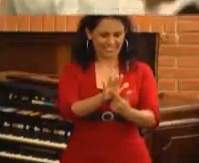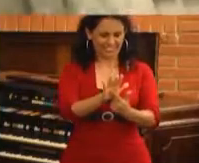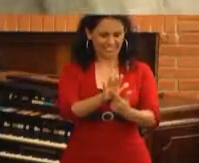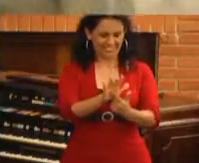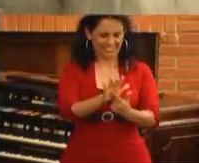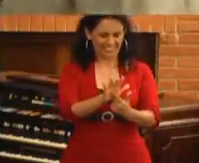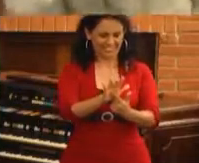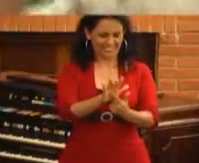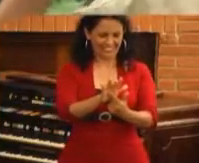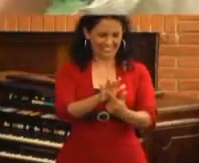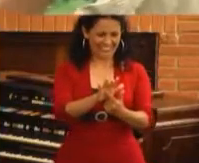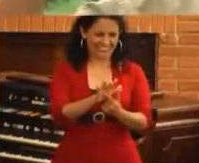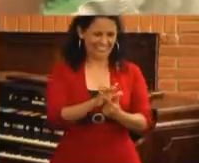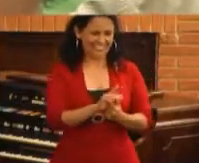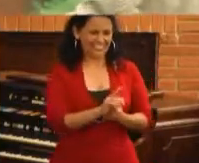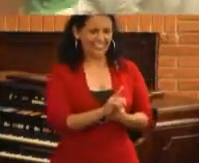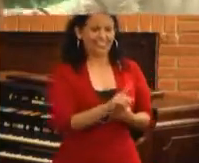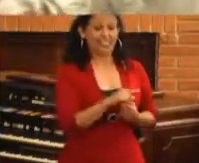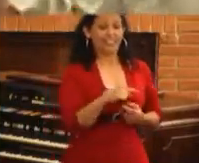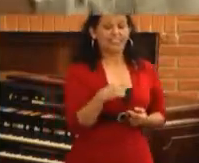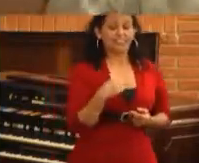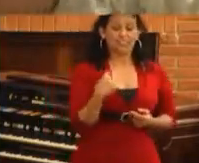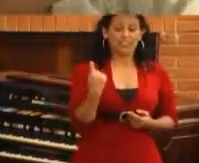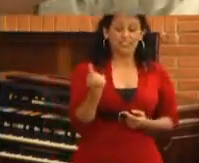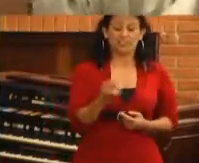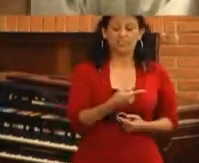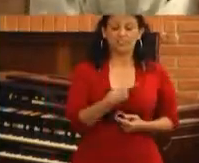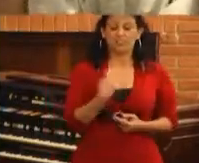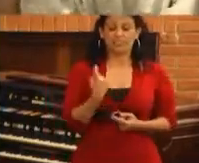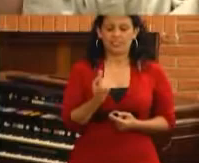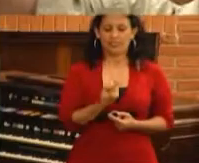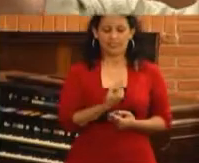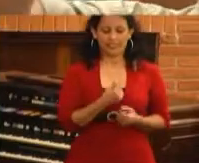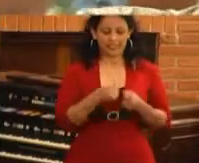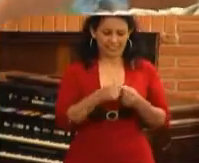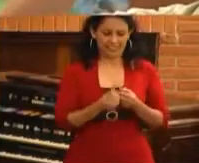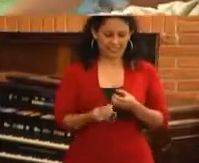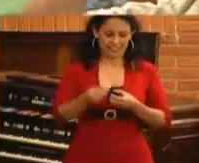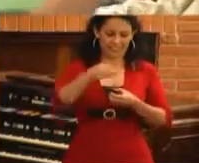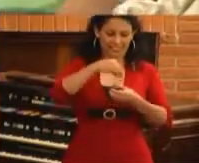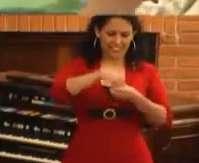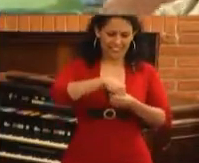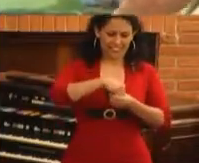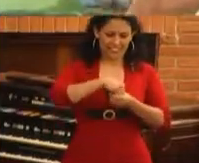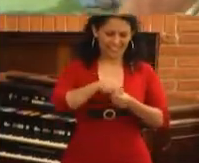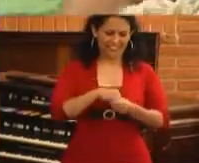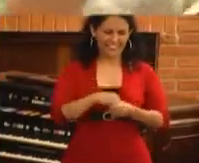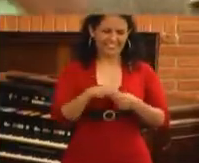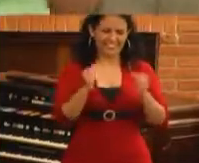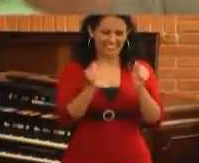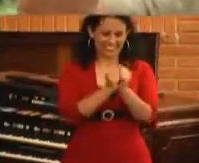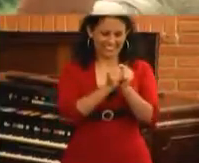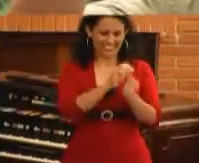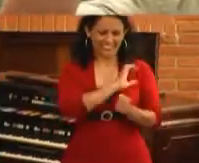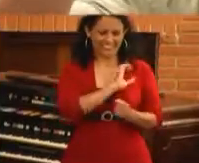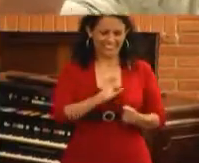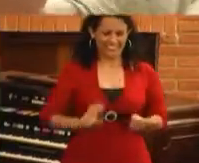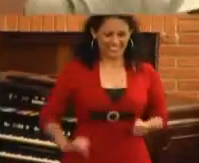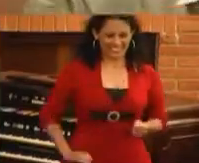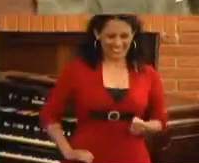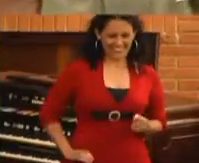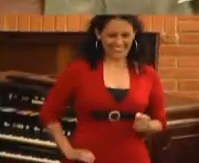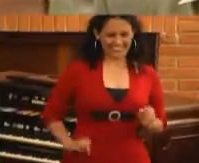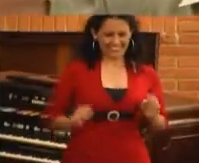na parousia, quando ele se manifestar na sua epifaneia,